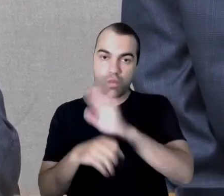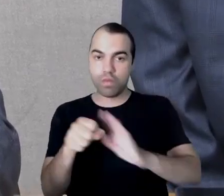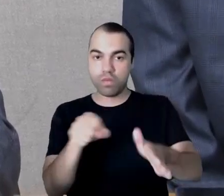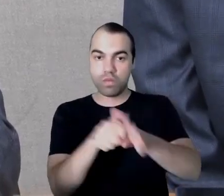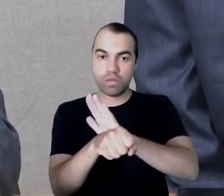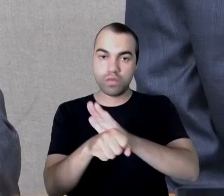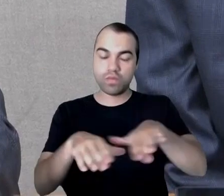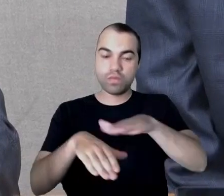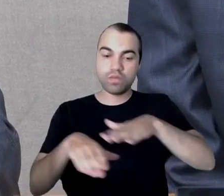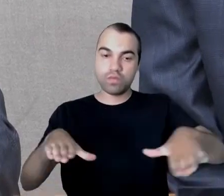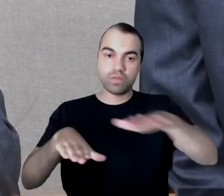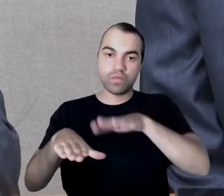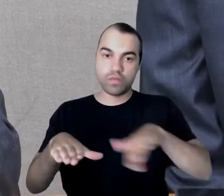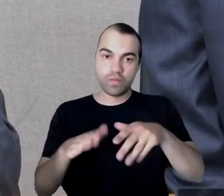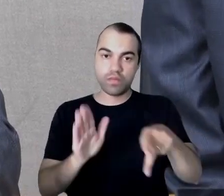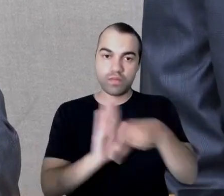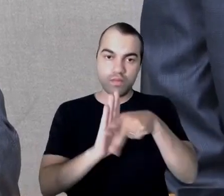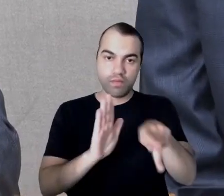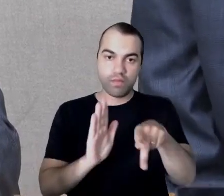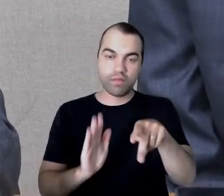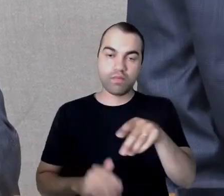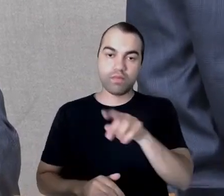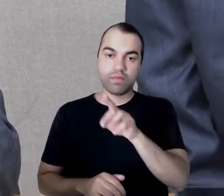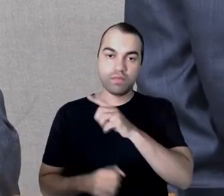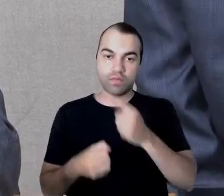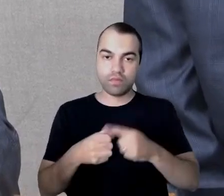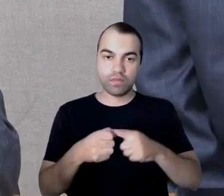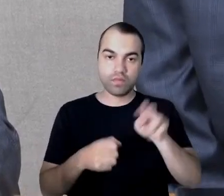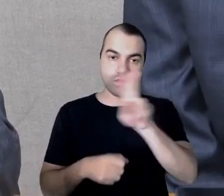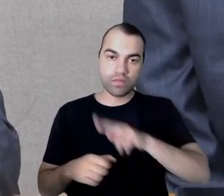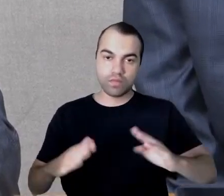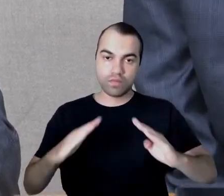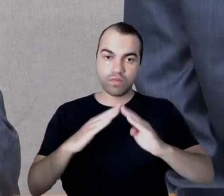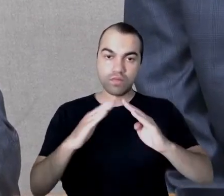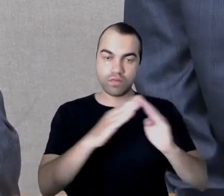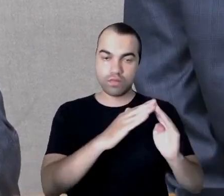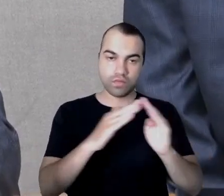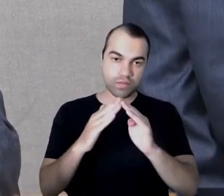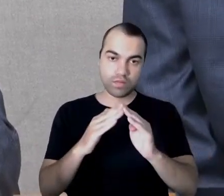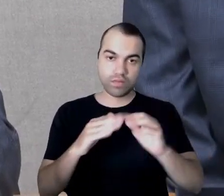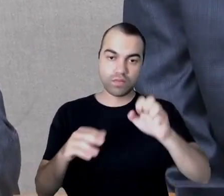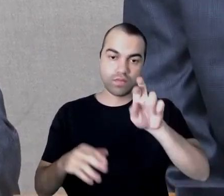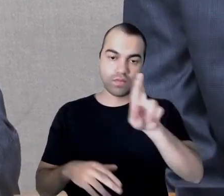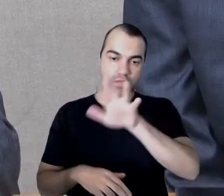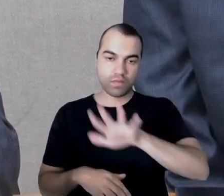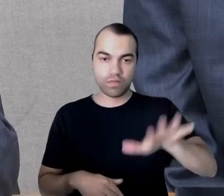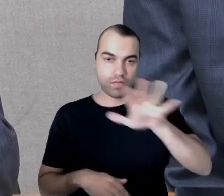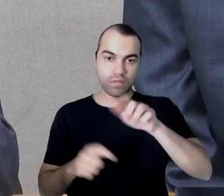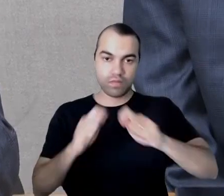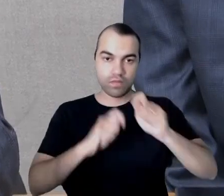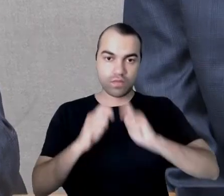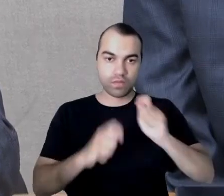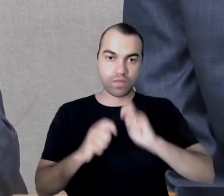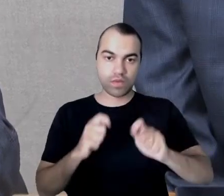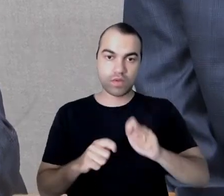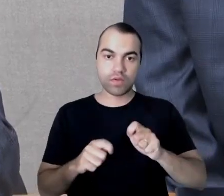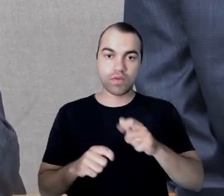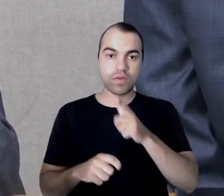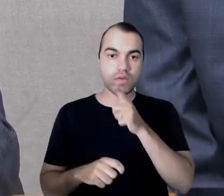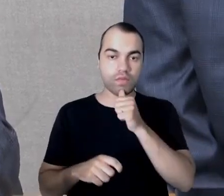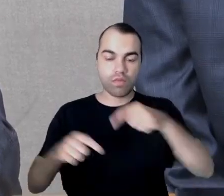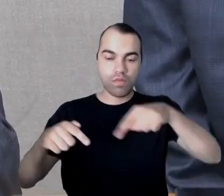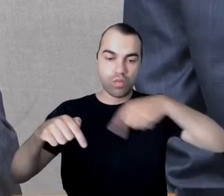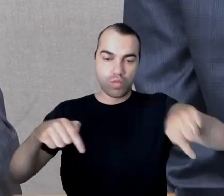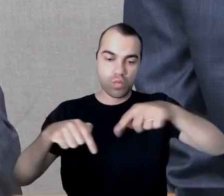contigo-as aos lotes destinados ao uso Residencial localizados nas regiões administrativas do Lago Sul e do Lago Norte são chamados becos